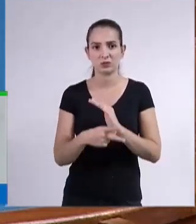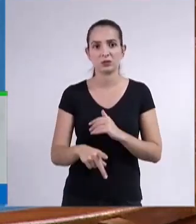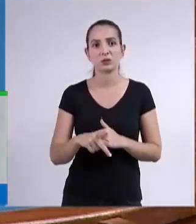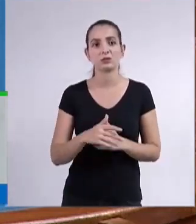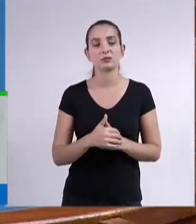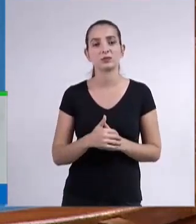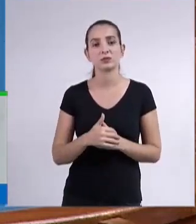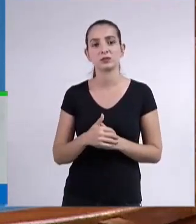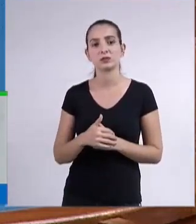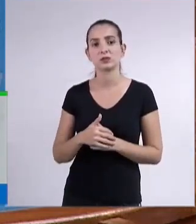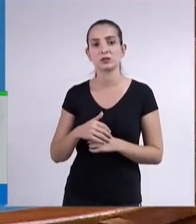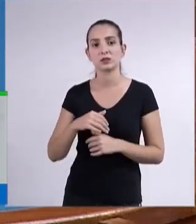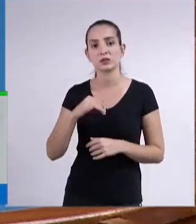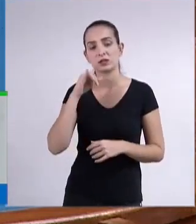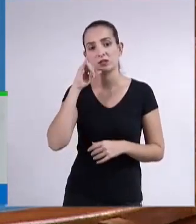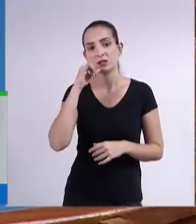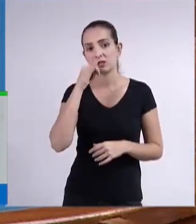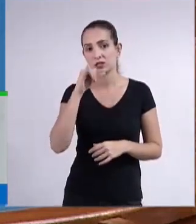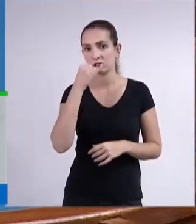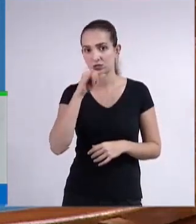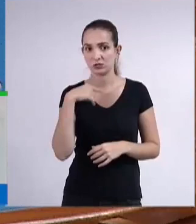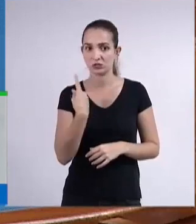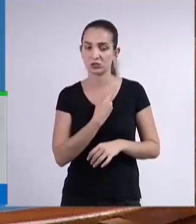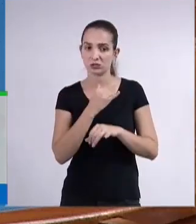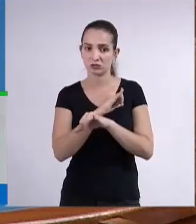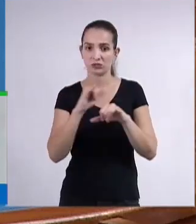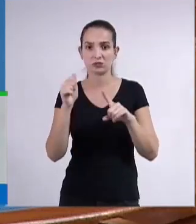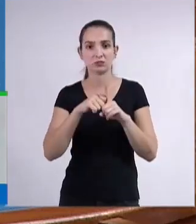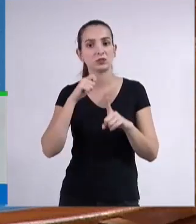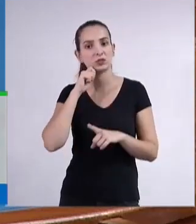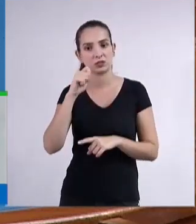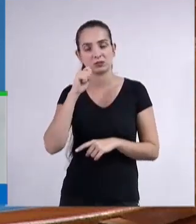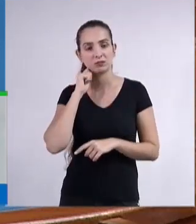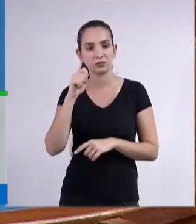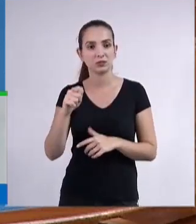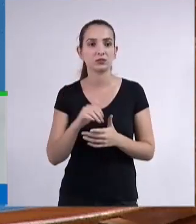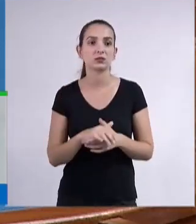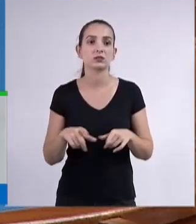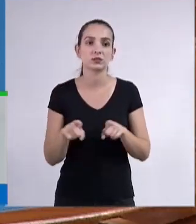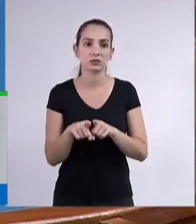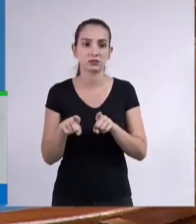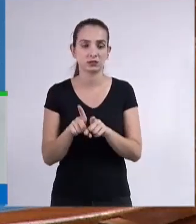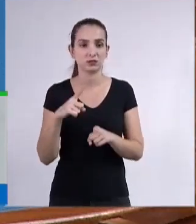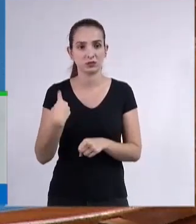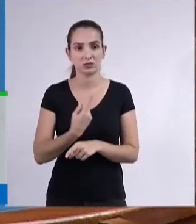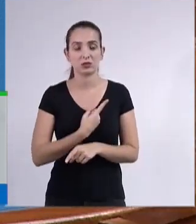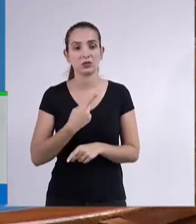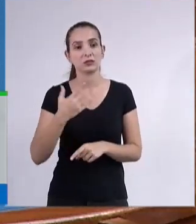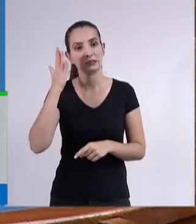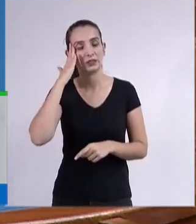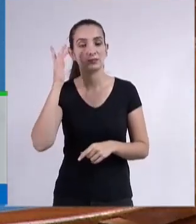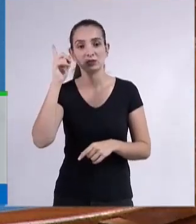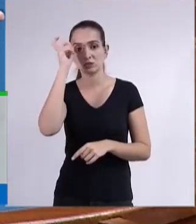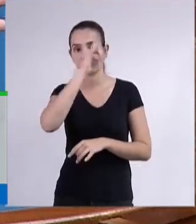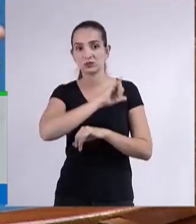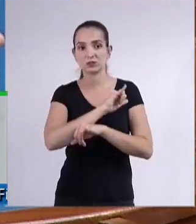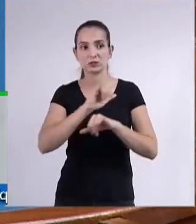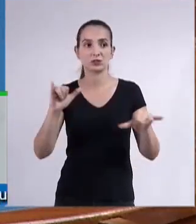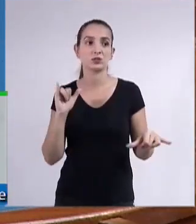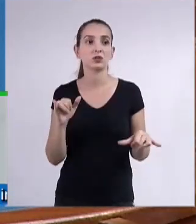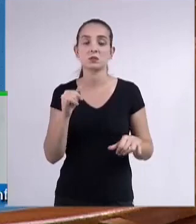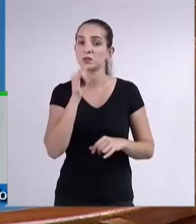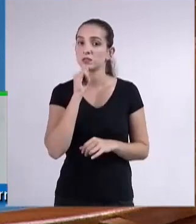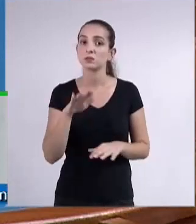ter anunciado em abril. Além de que é muito difícil nós aquilatarmos, por exemplo, quando